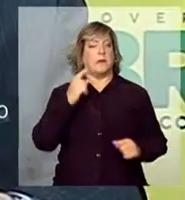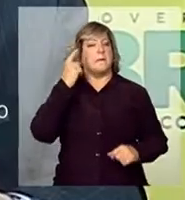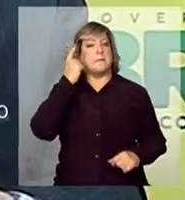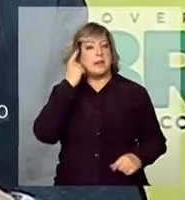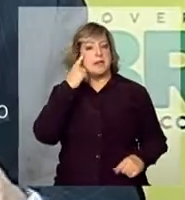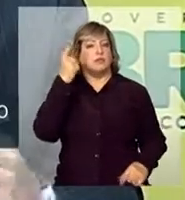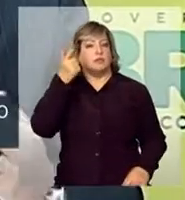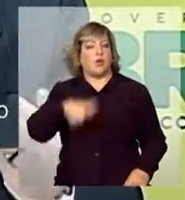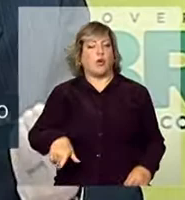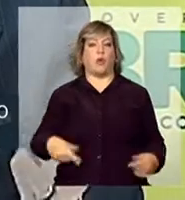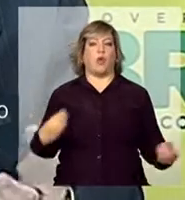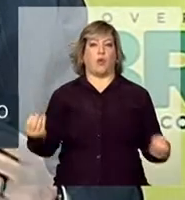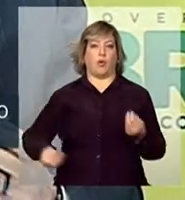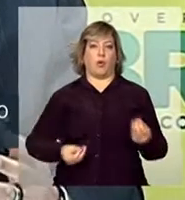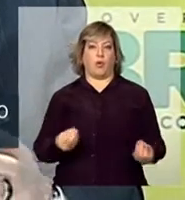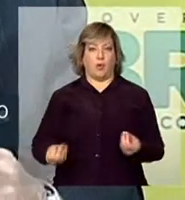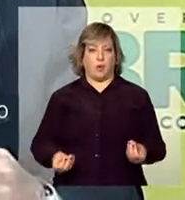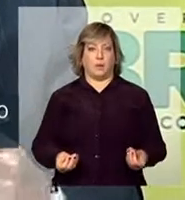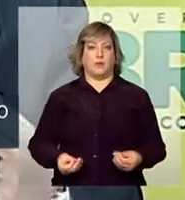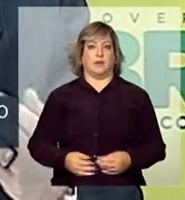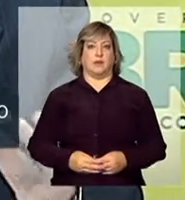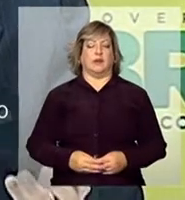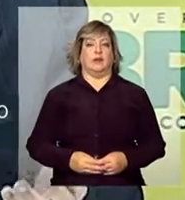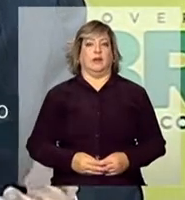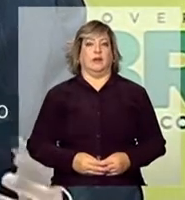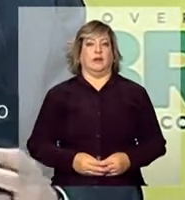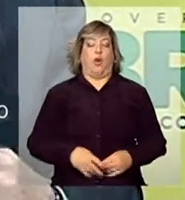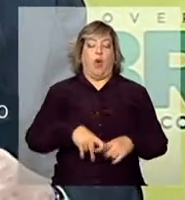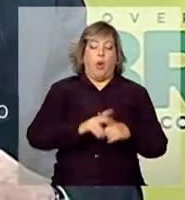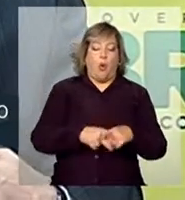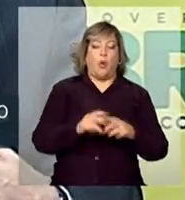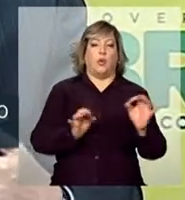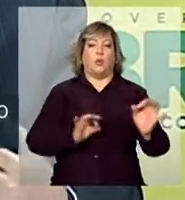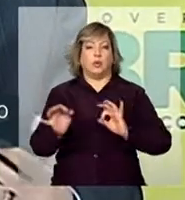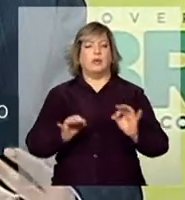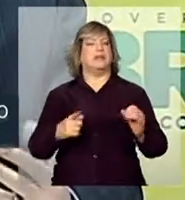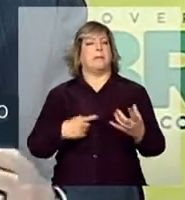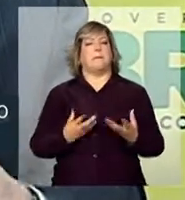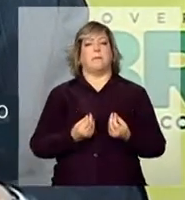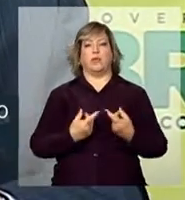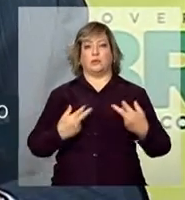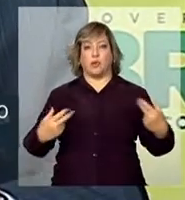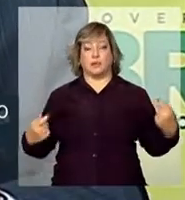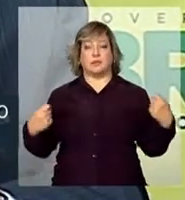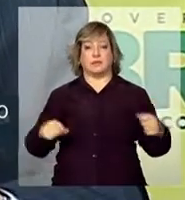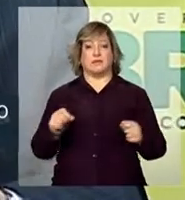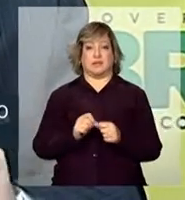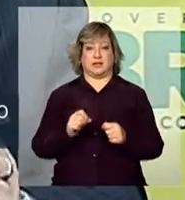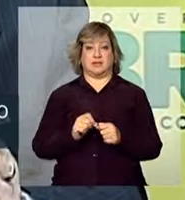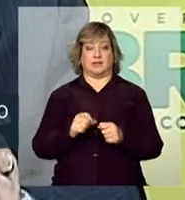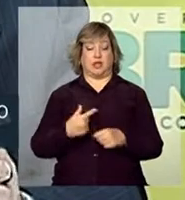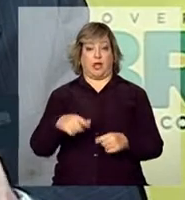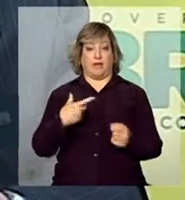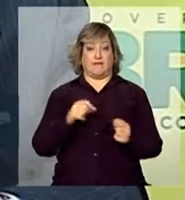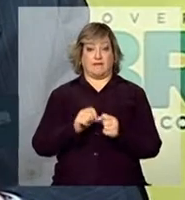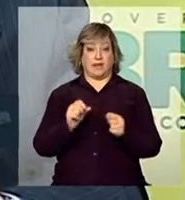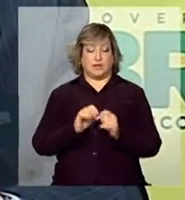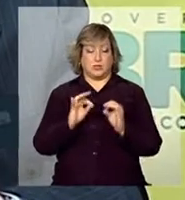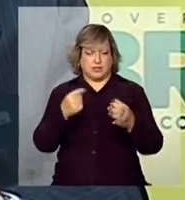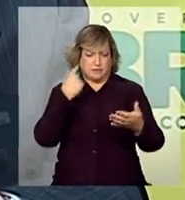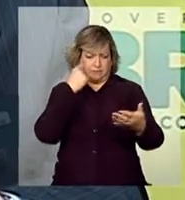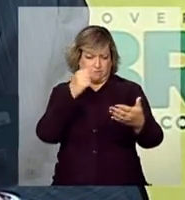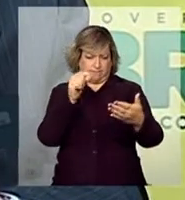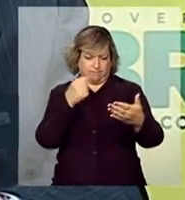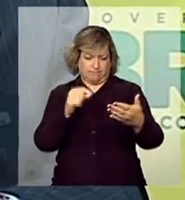repensar na impressão e fim da correção tem uma série de medidas para serem tomadas na querendo fazer tudo na